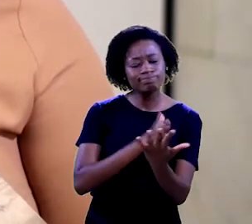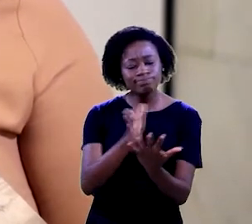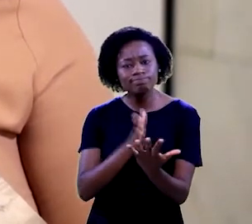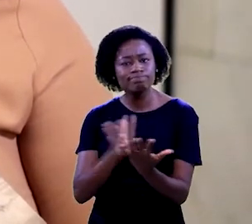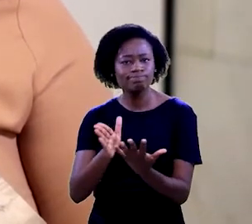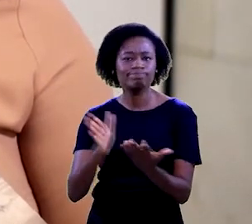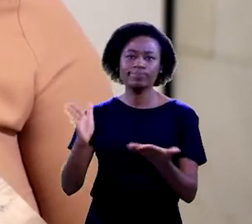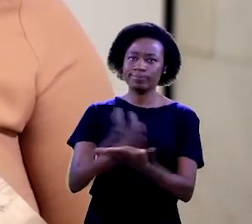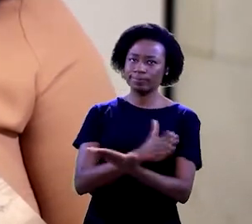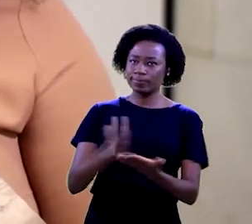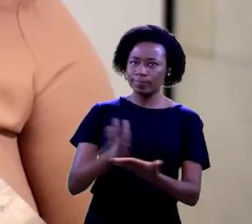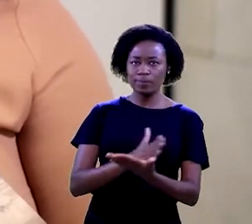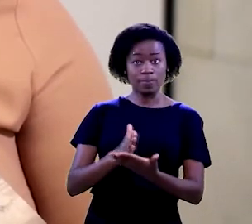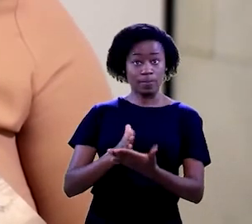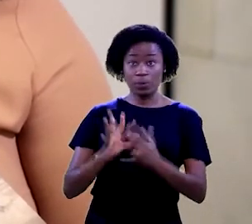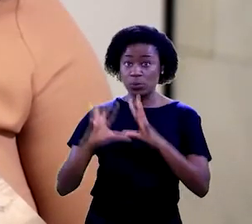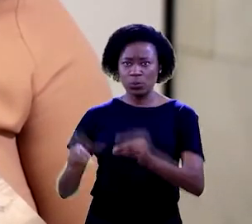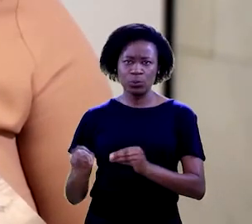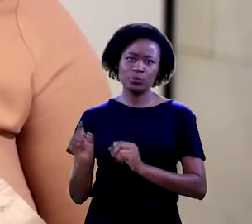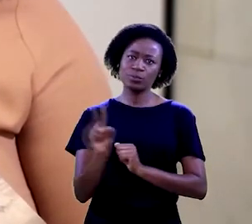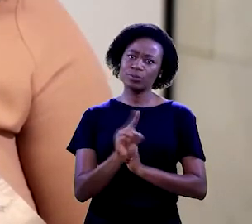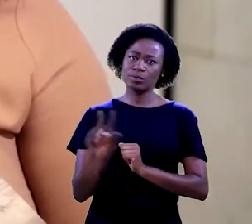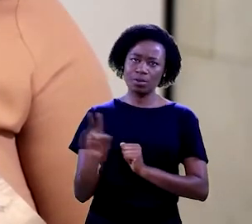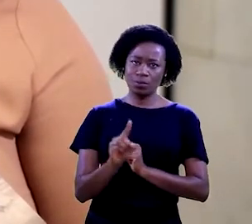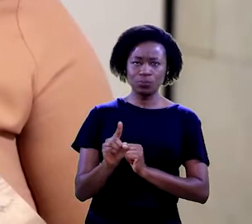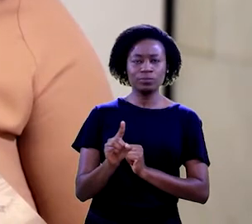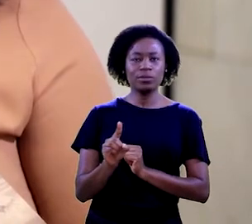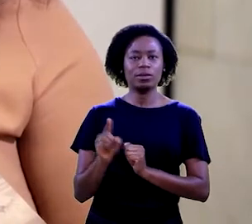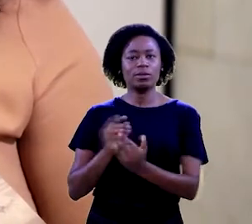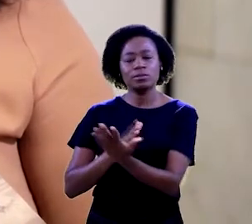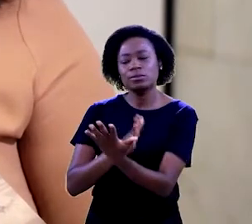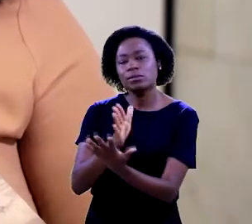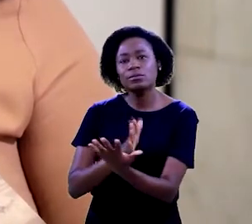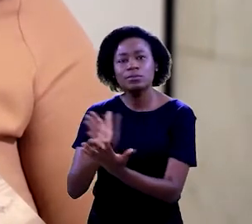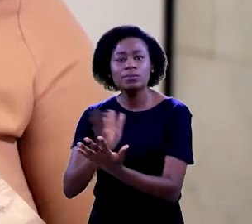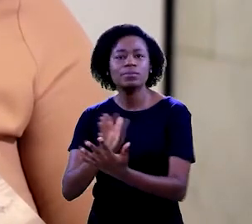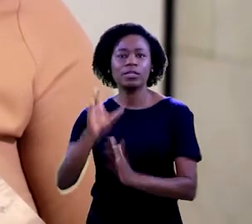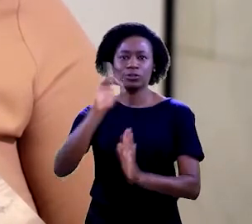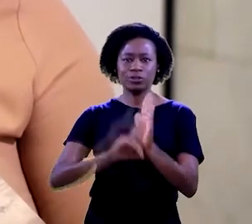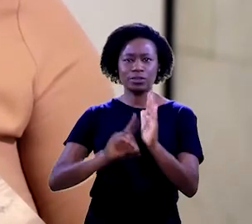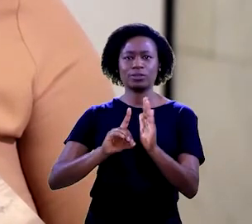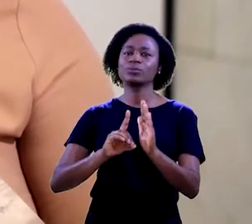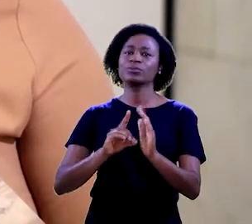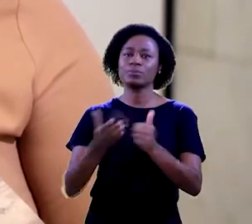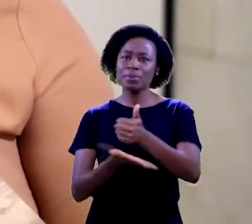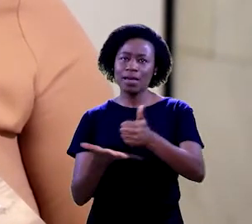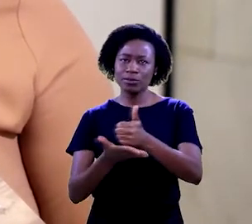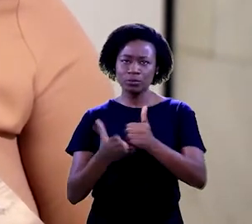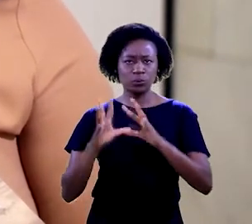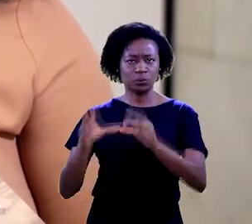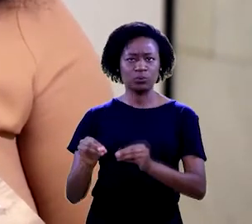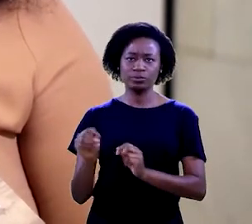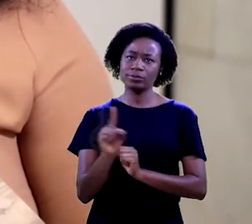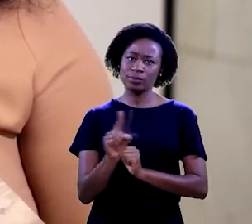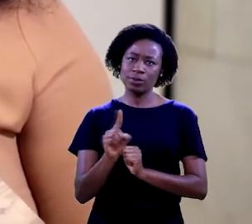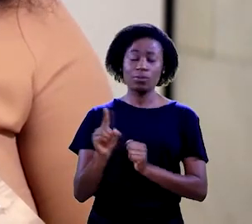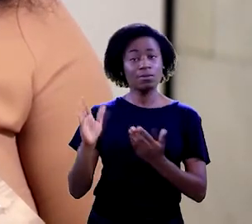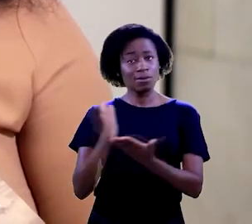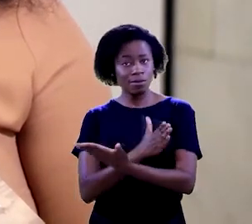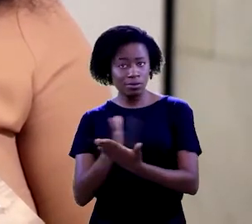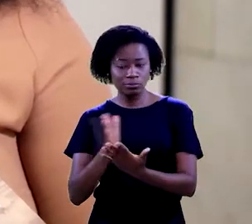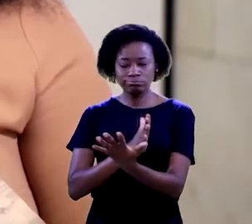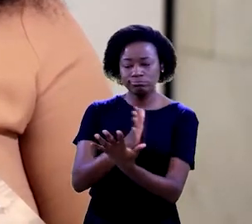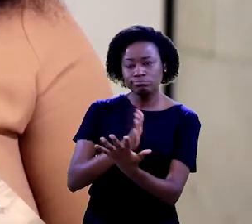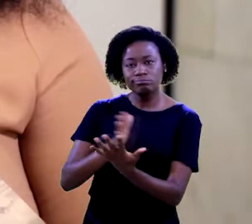alguns segmentos, que não são todos os segmentos ou não são todos os direitos fundamentais que são tratados em